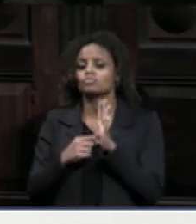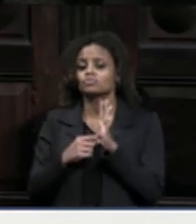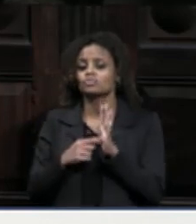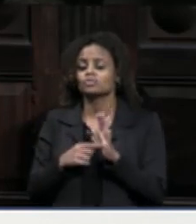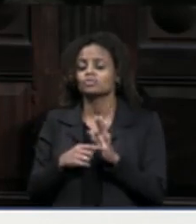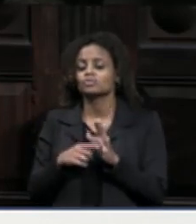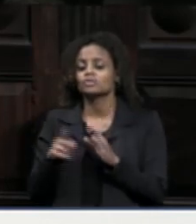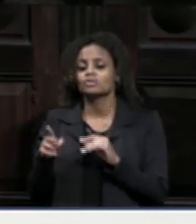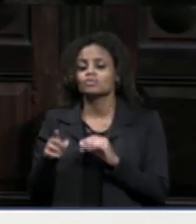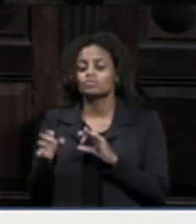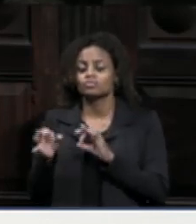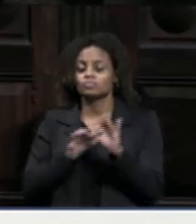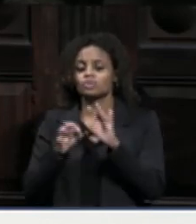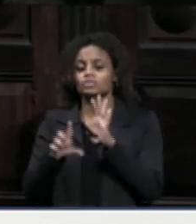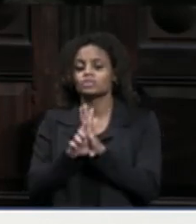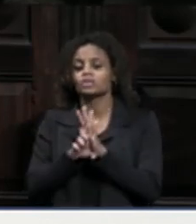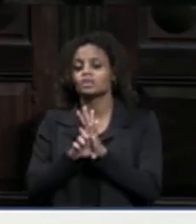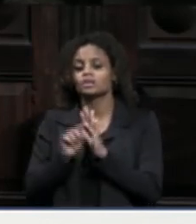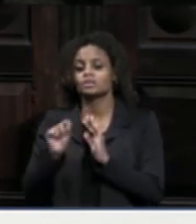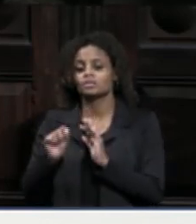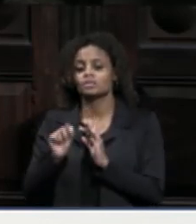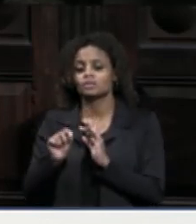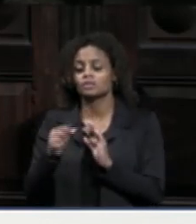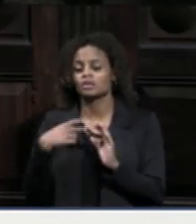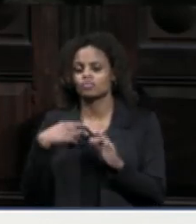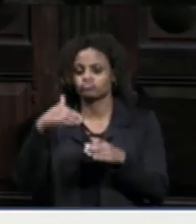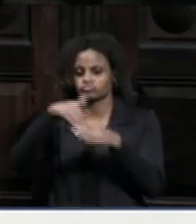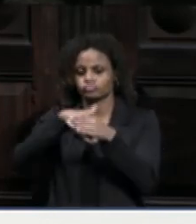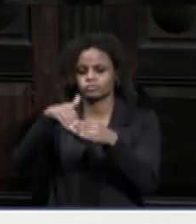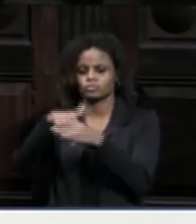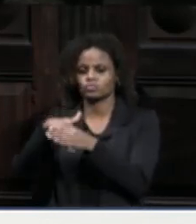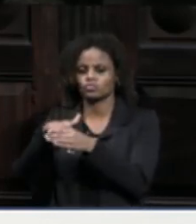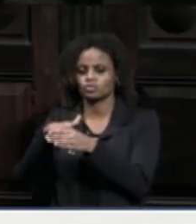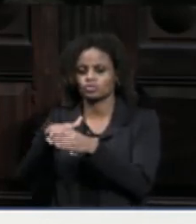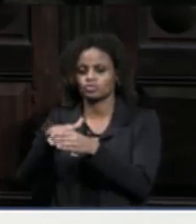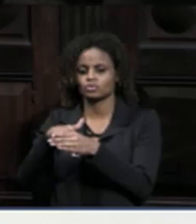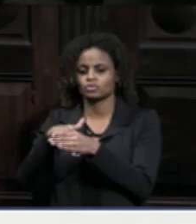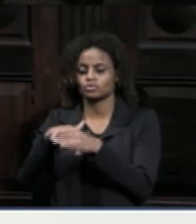Executivo, eu dei o parecer pela